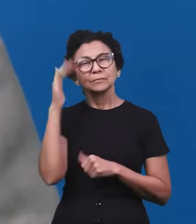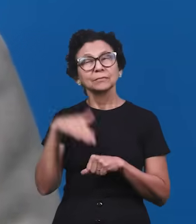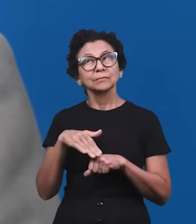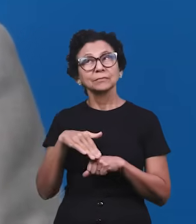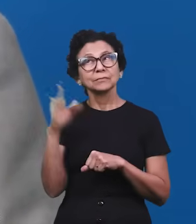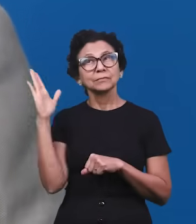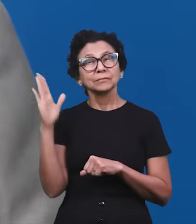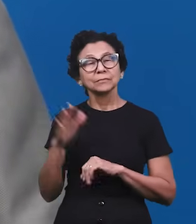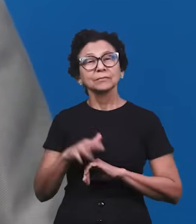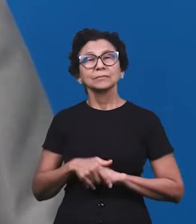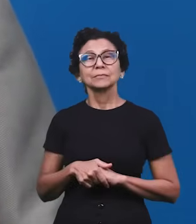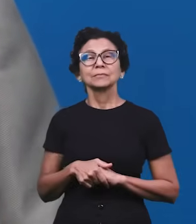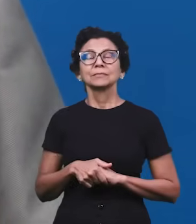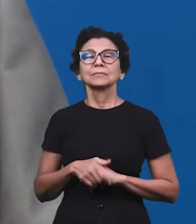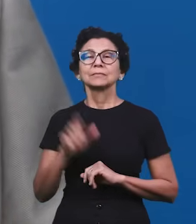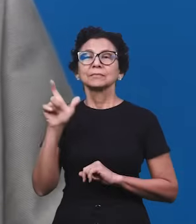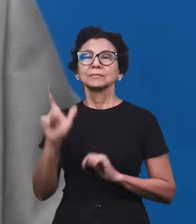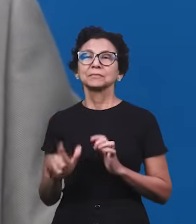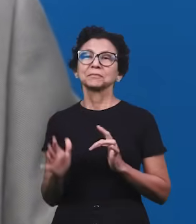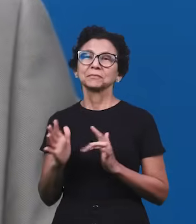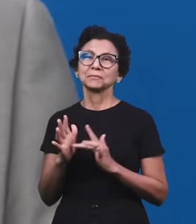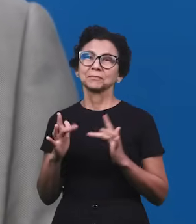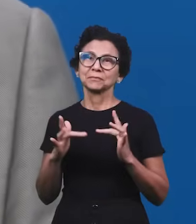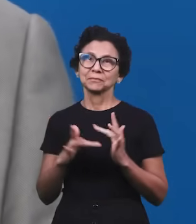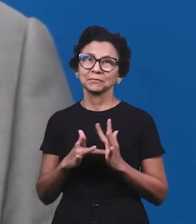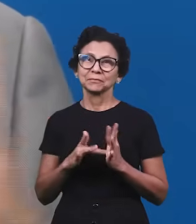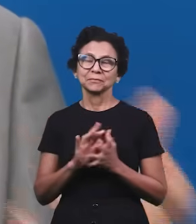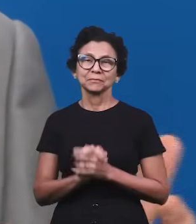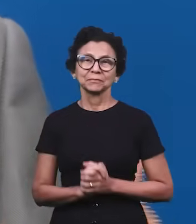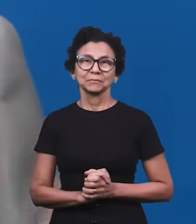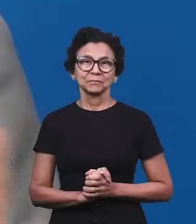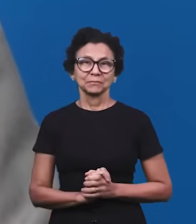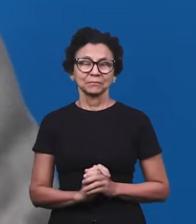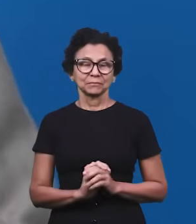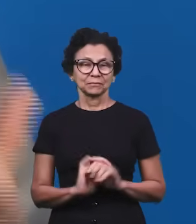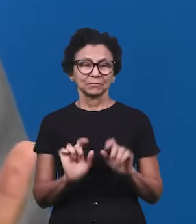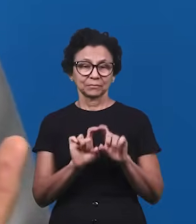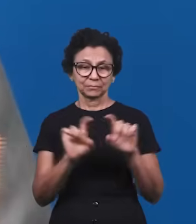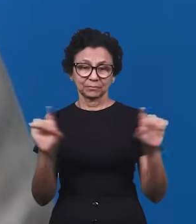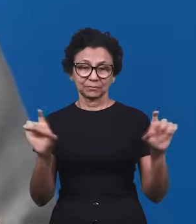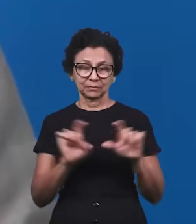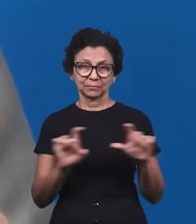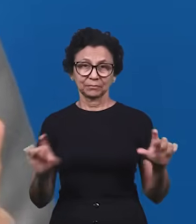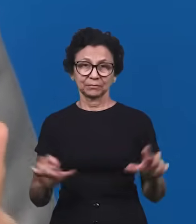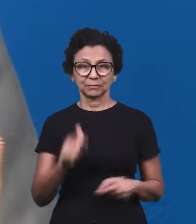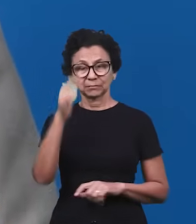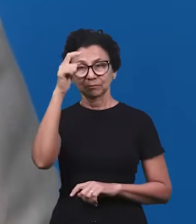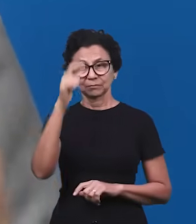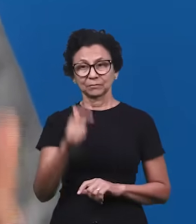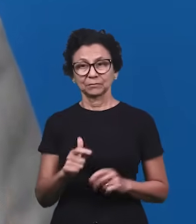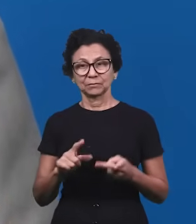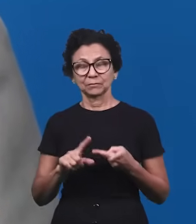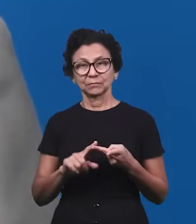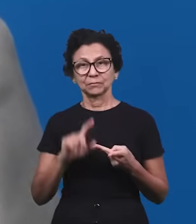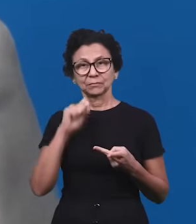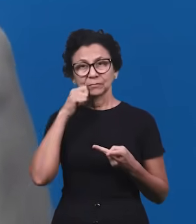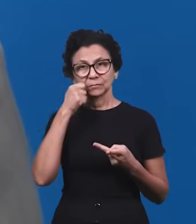o conhecimento de Jesus com essas expressões, não é? O eu sou, o pão da vida,